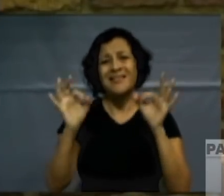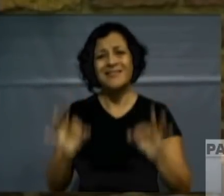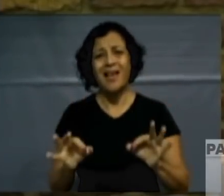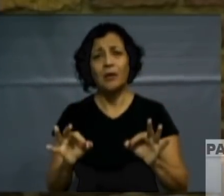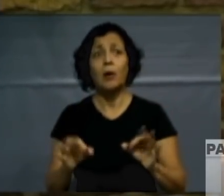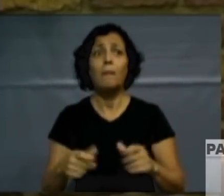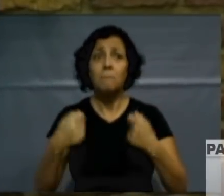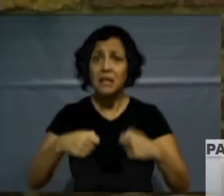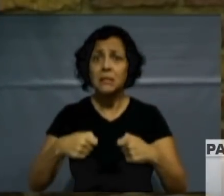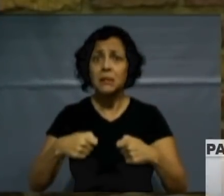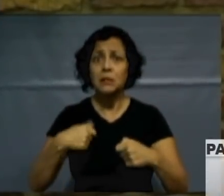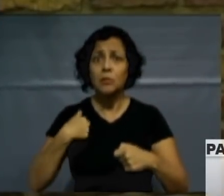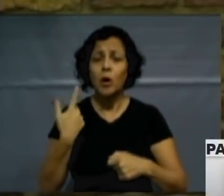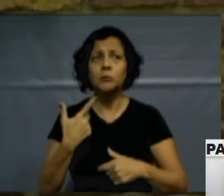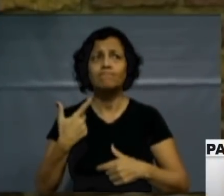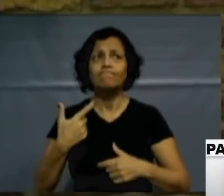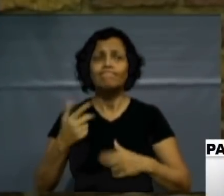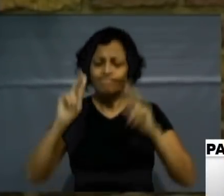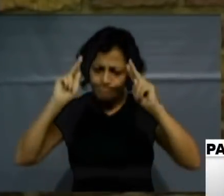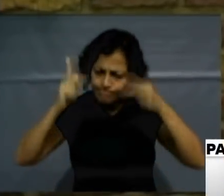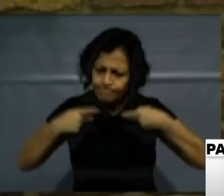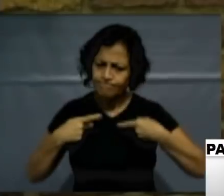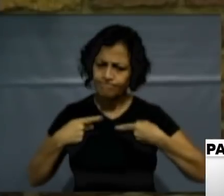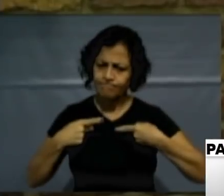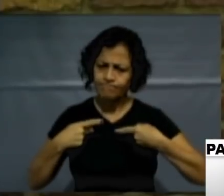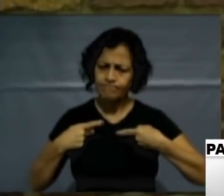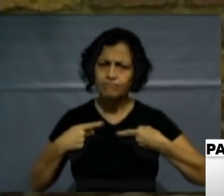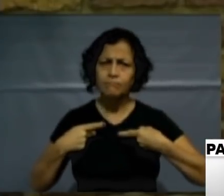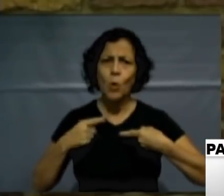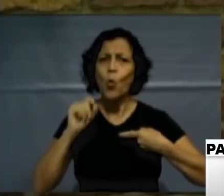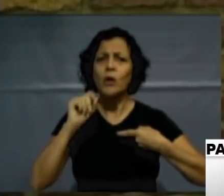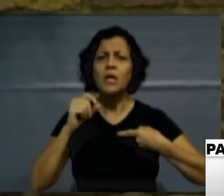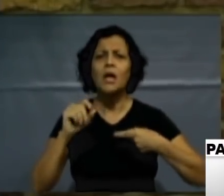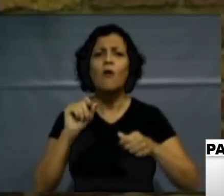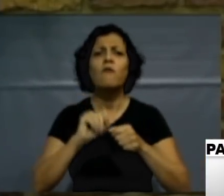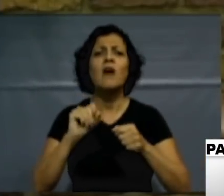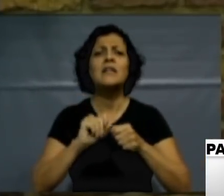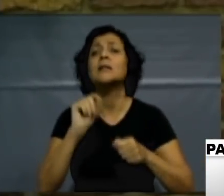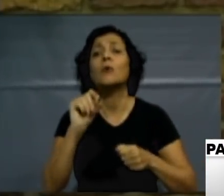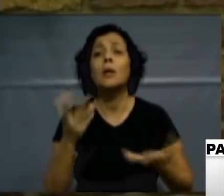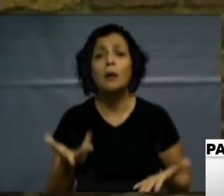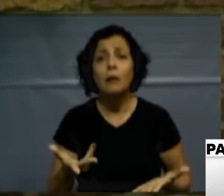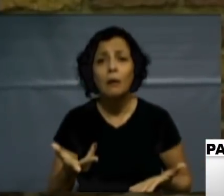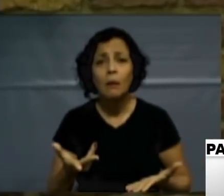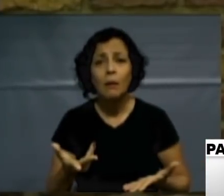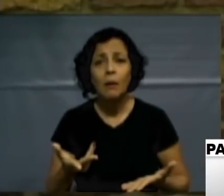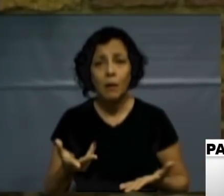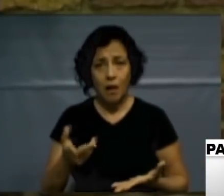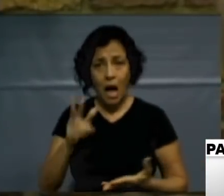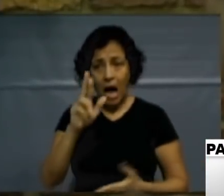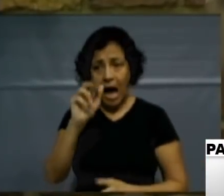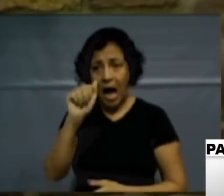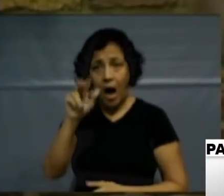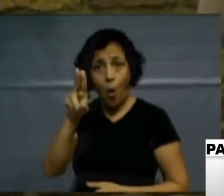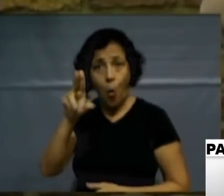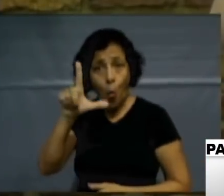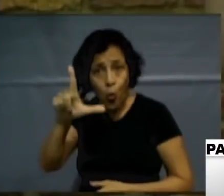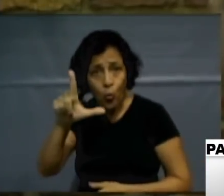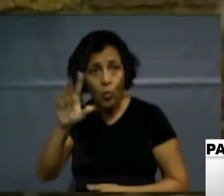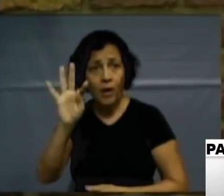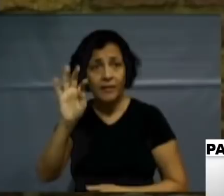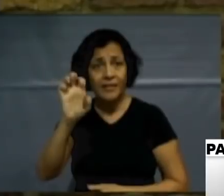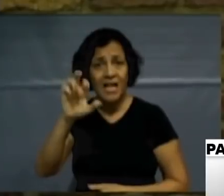Mas está na hora da gente lavar essa roupa suja. Como dizia nosso querido Raul Teixeira, até quando, meu Deus,